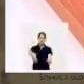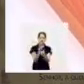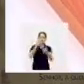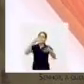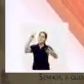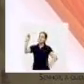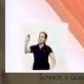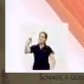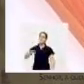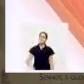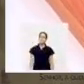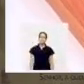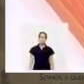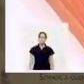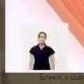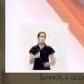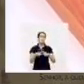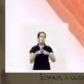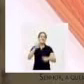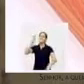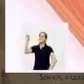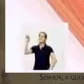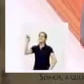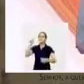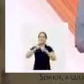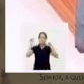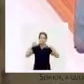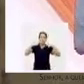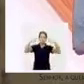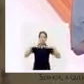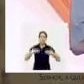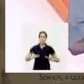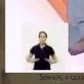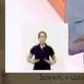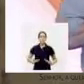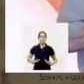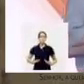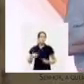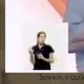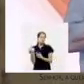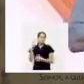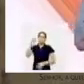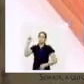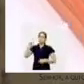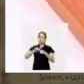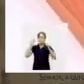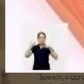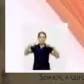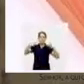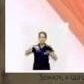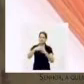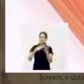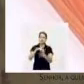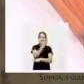que Deus que fez o corpo humano, como Deus fez toda a natureza. Há uma diferença muito grande, e